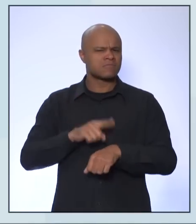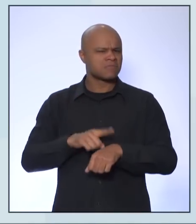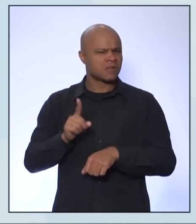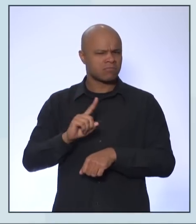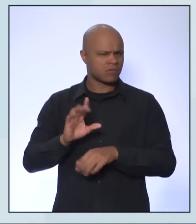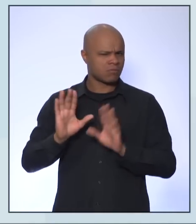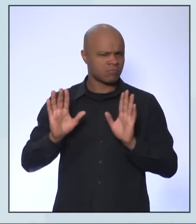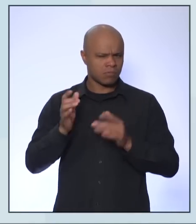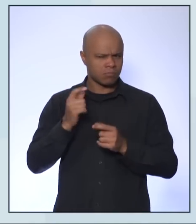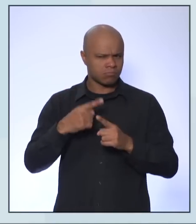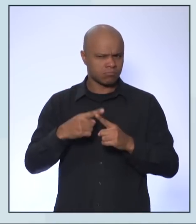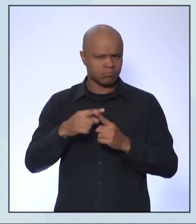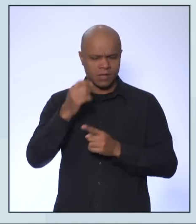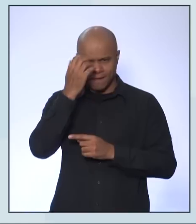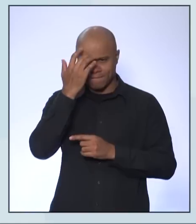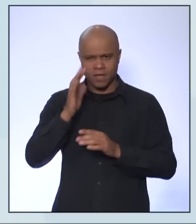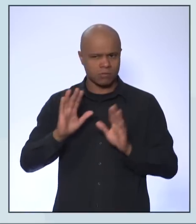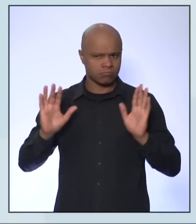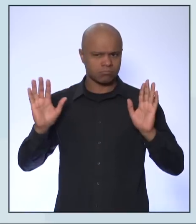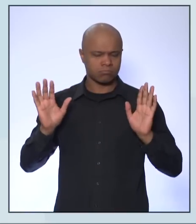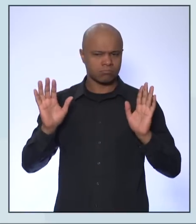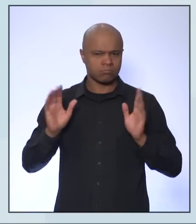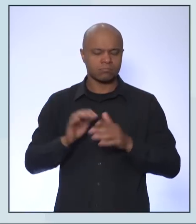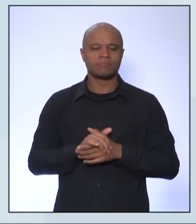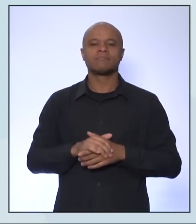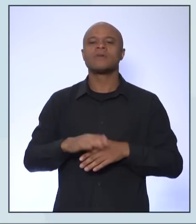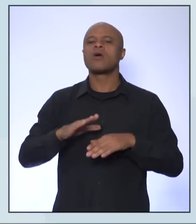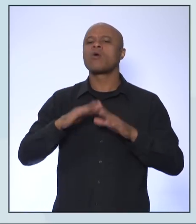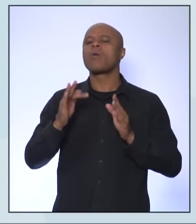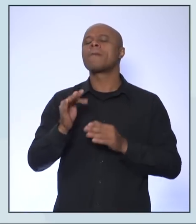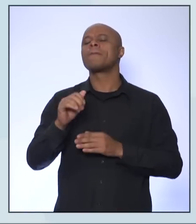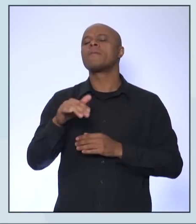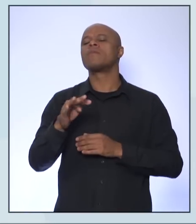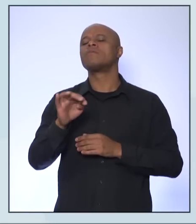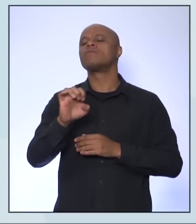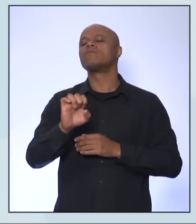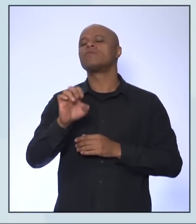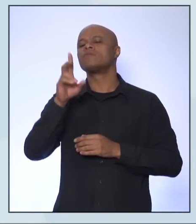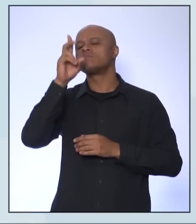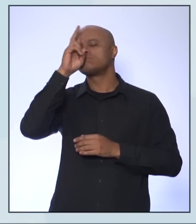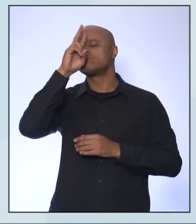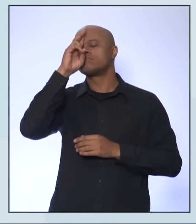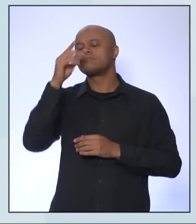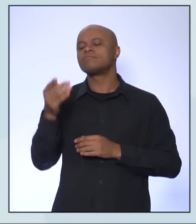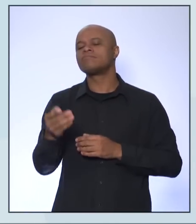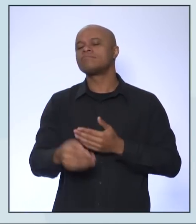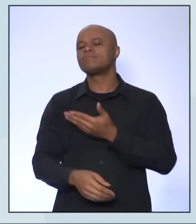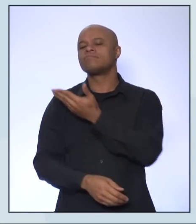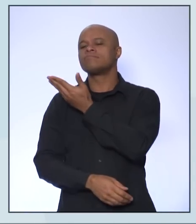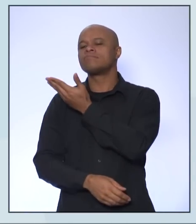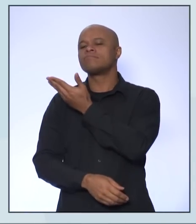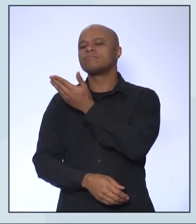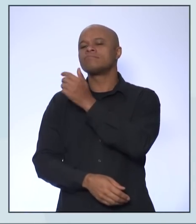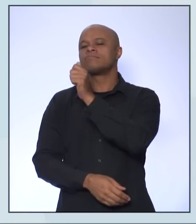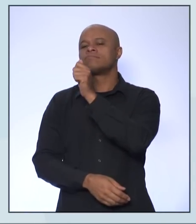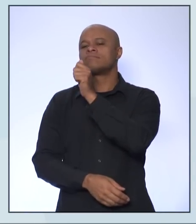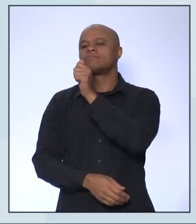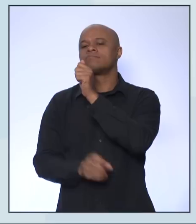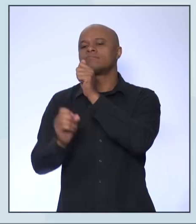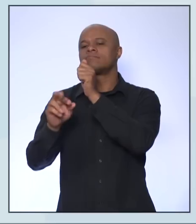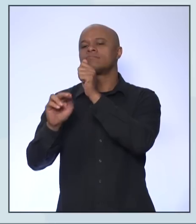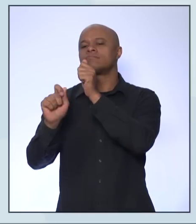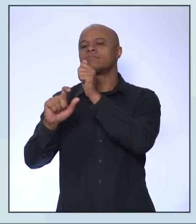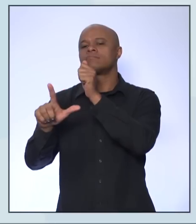está muito fácil, professora. Qual é o tipo de fonte, qual é o tipo dessa fonte histórica? A, fonte oral. B,